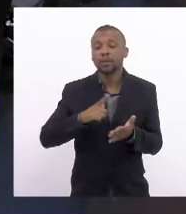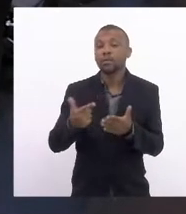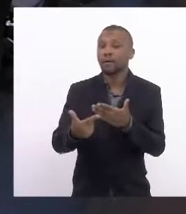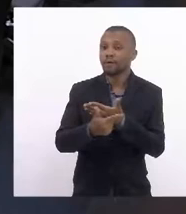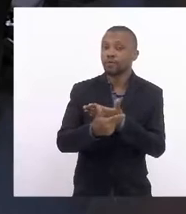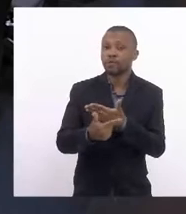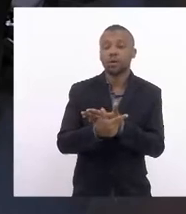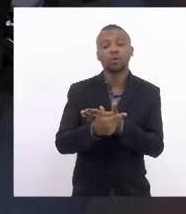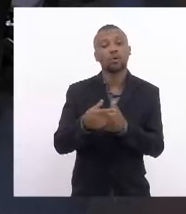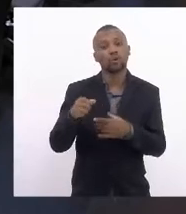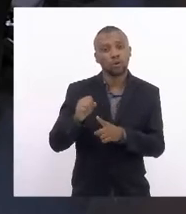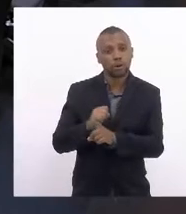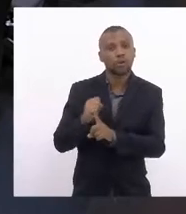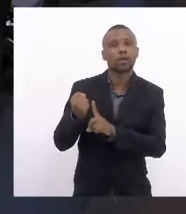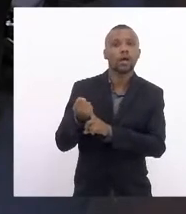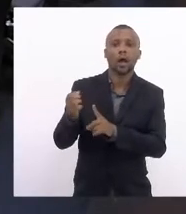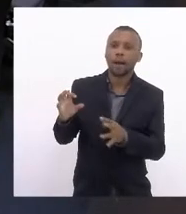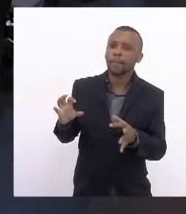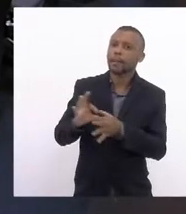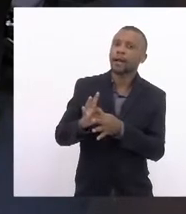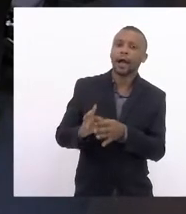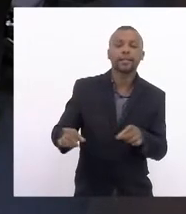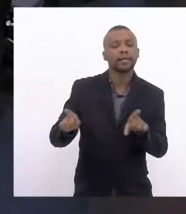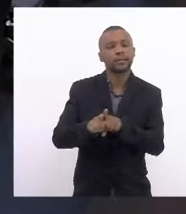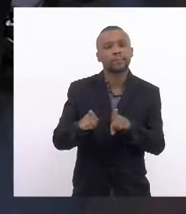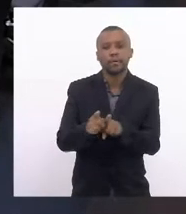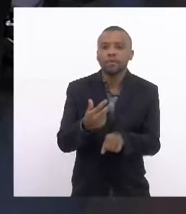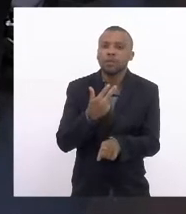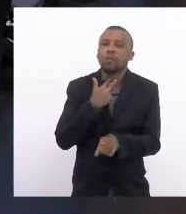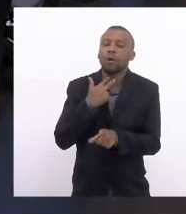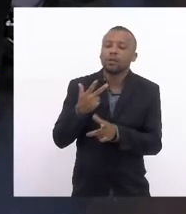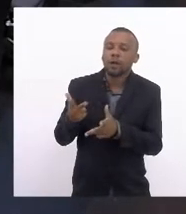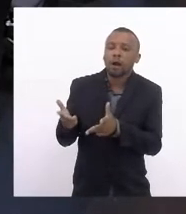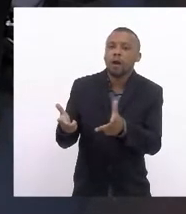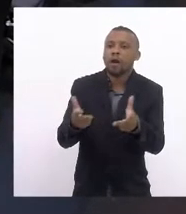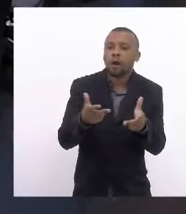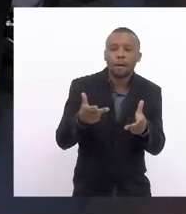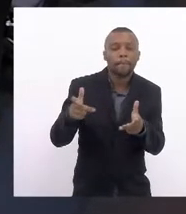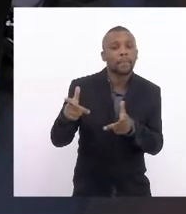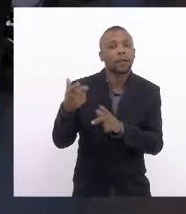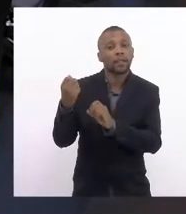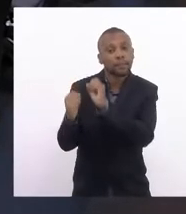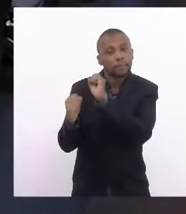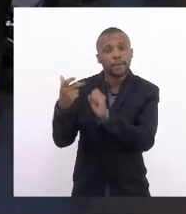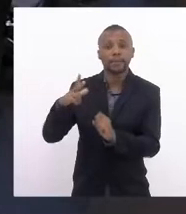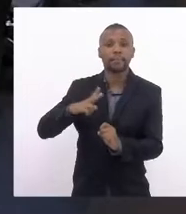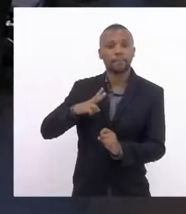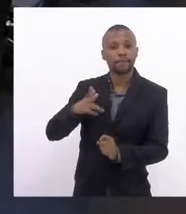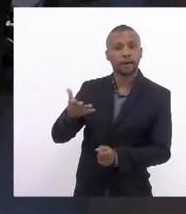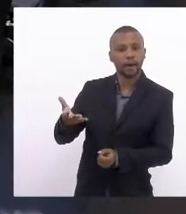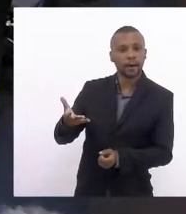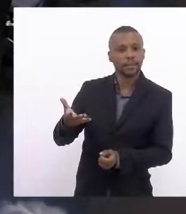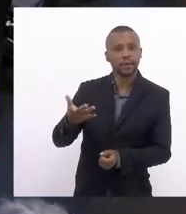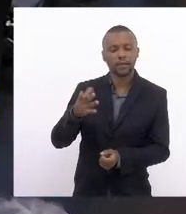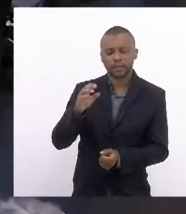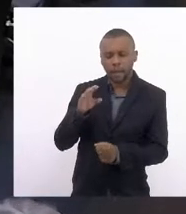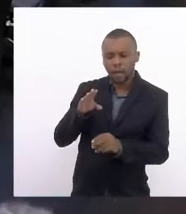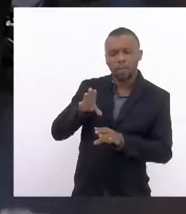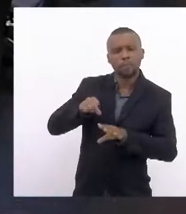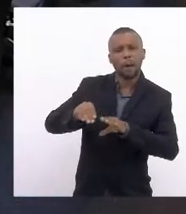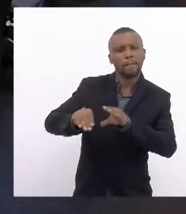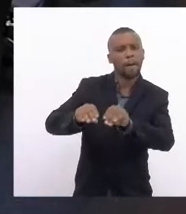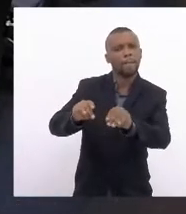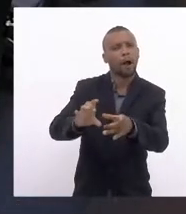aplicada e, muito menos, será impossibilitado de ser explorado pelo ente privado. Isso é intromissão à liberdade,